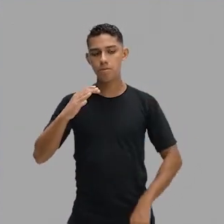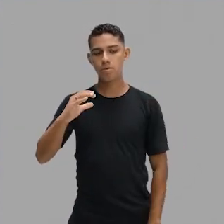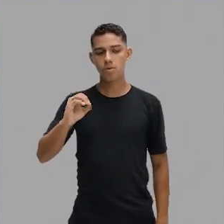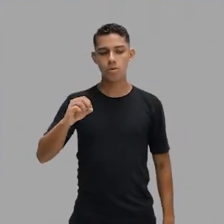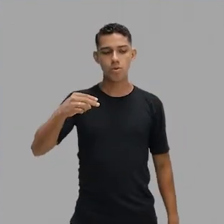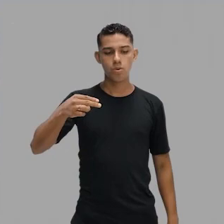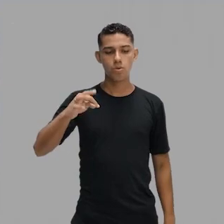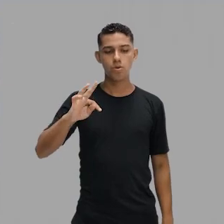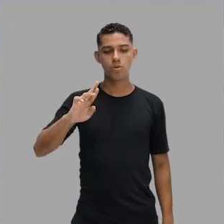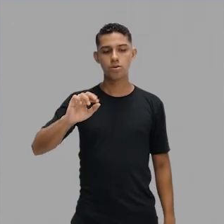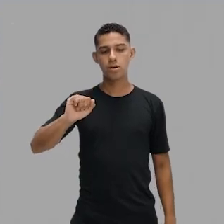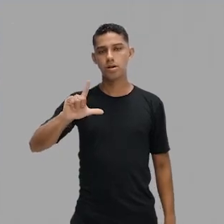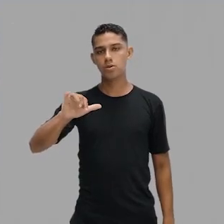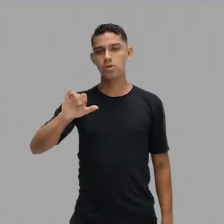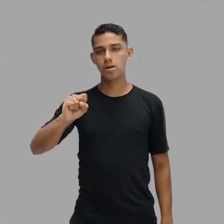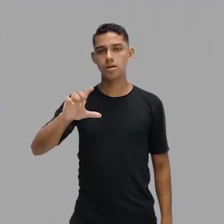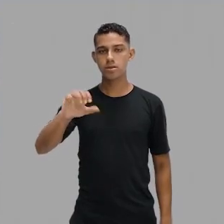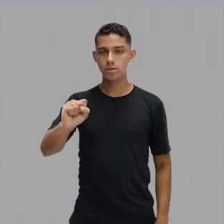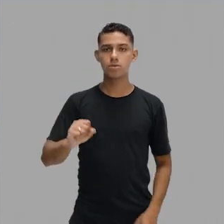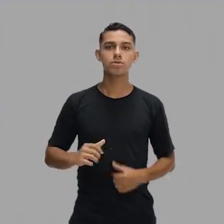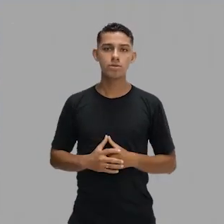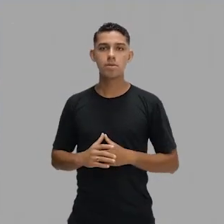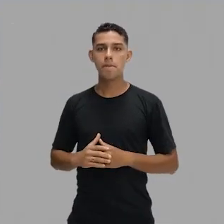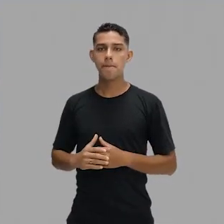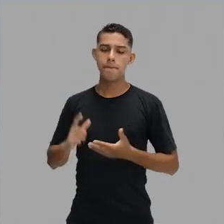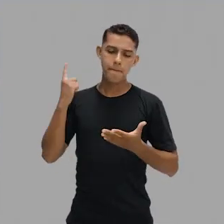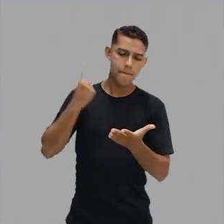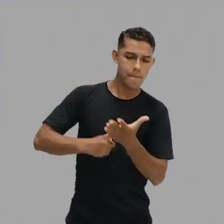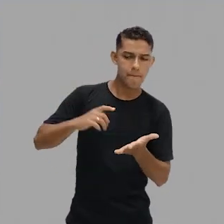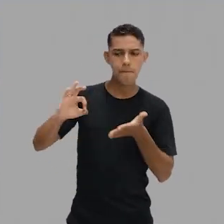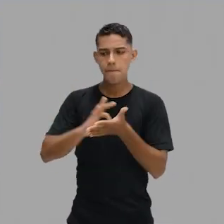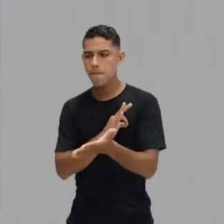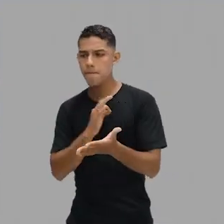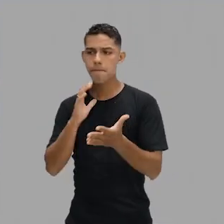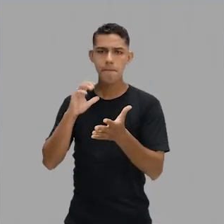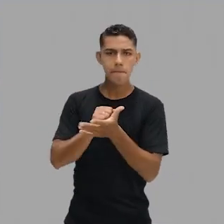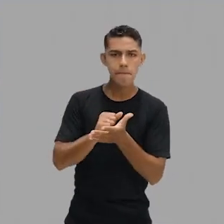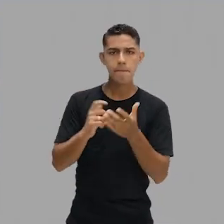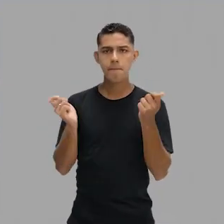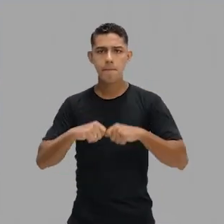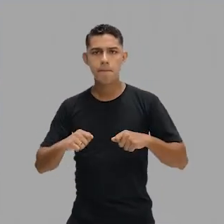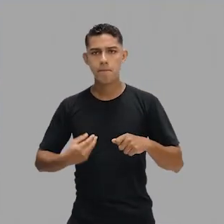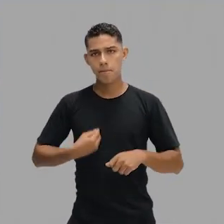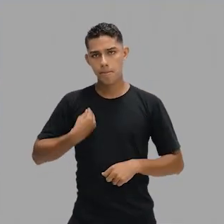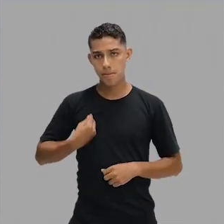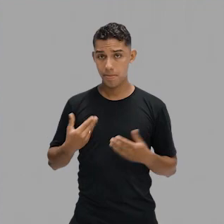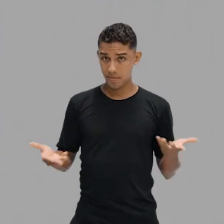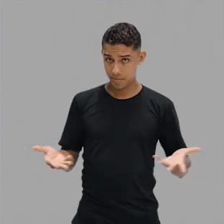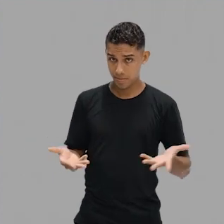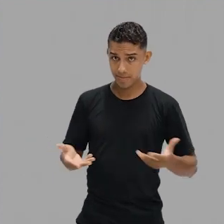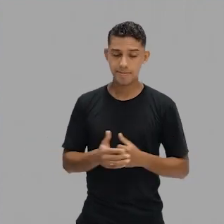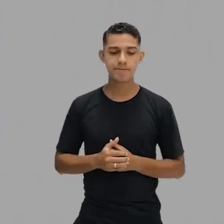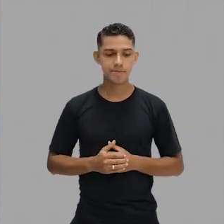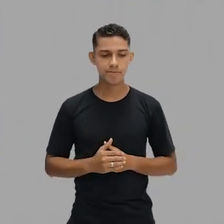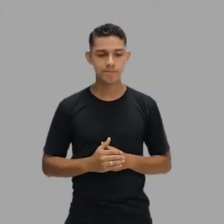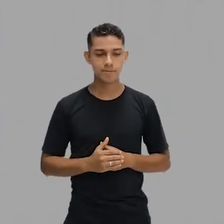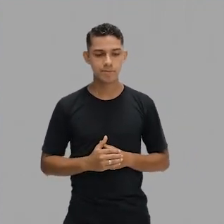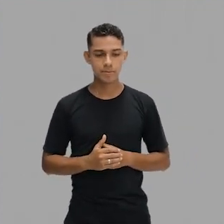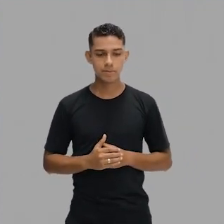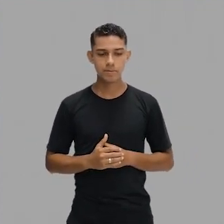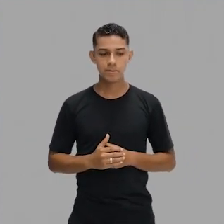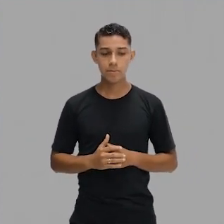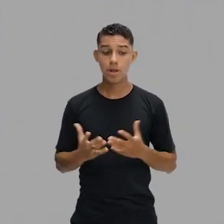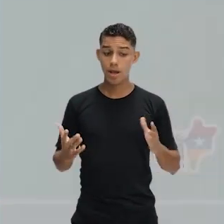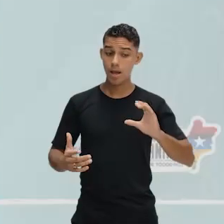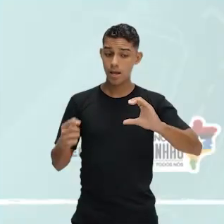de um pacto ou de um acordo. Contrato, pacto ou acordo que gera o momento que vivemos, que estamos. Letra C. Era